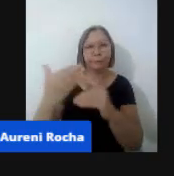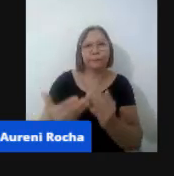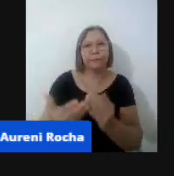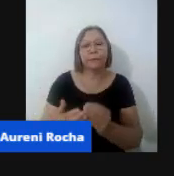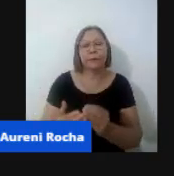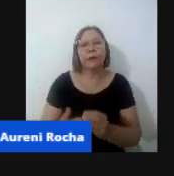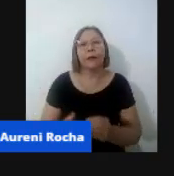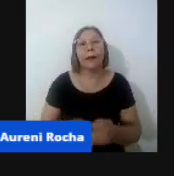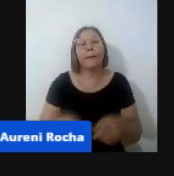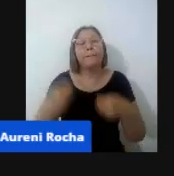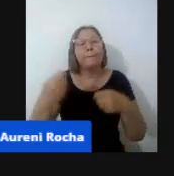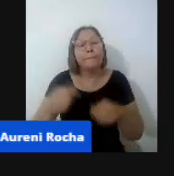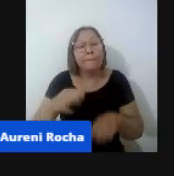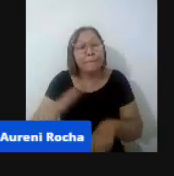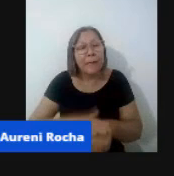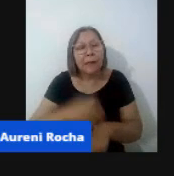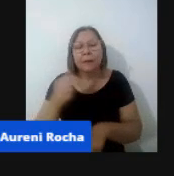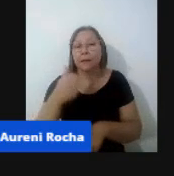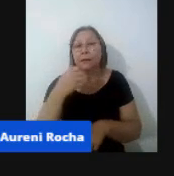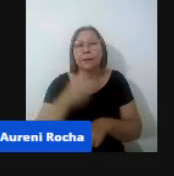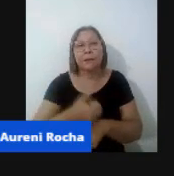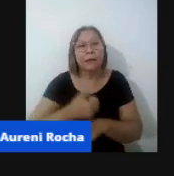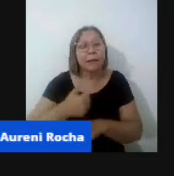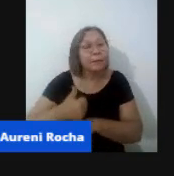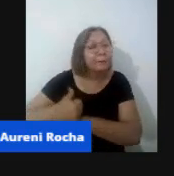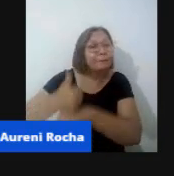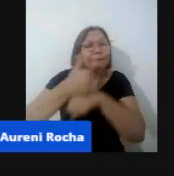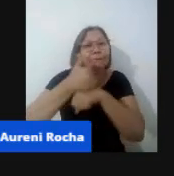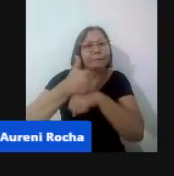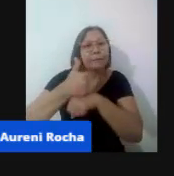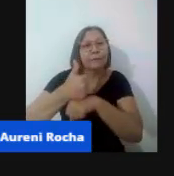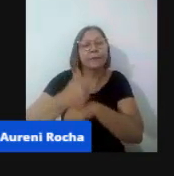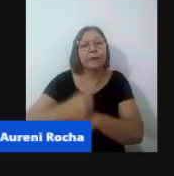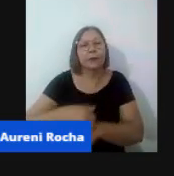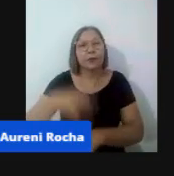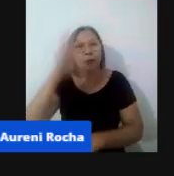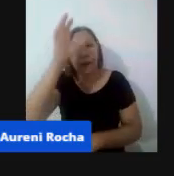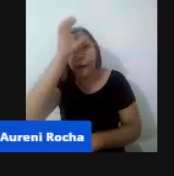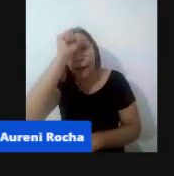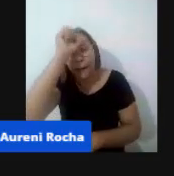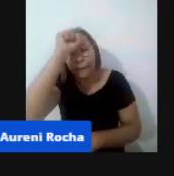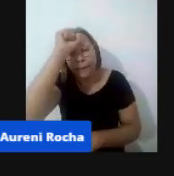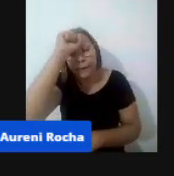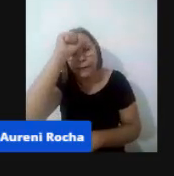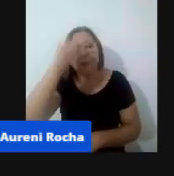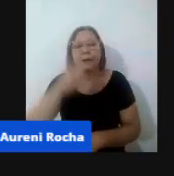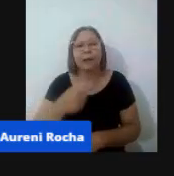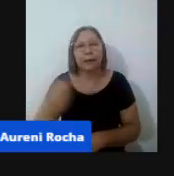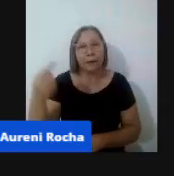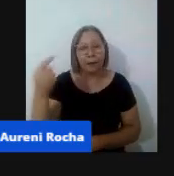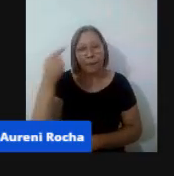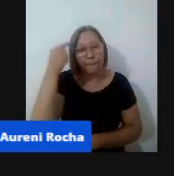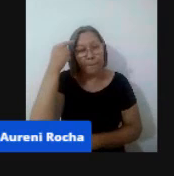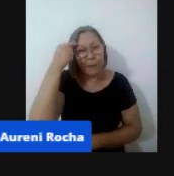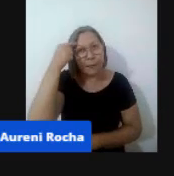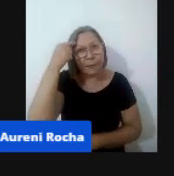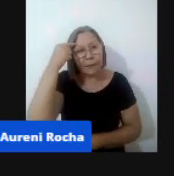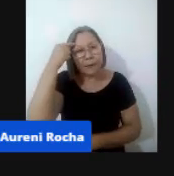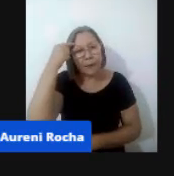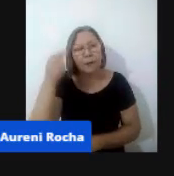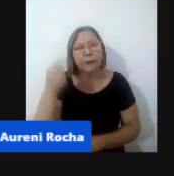de aprendizado dessa criança. E aí, pensando, né, nessa especificidade,